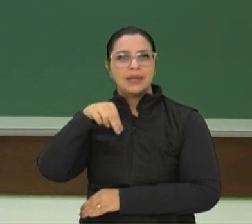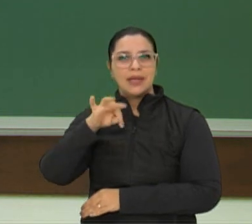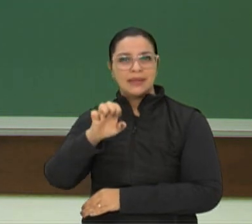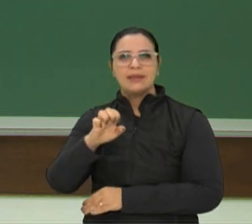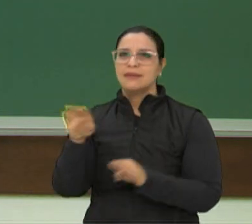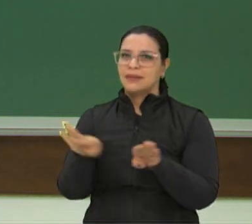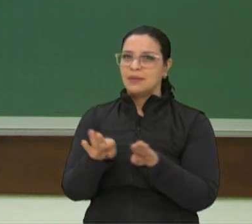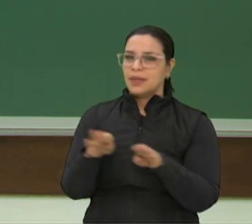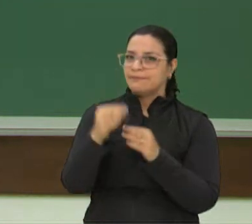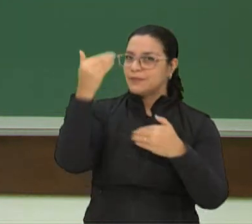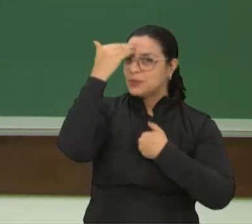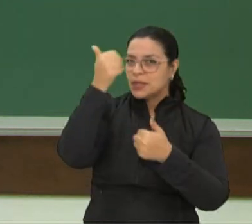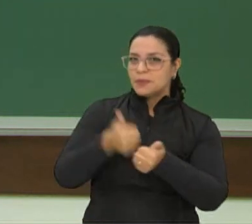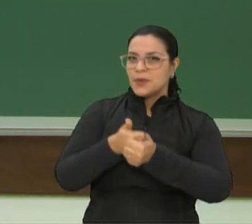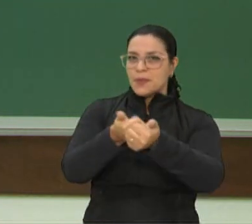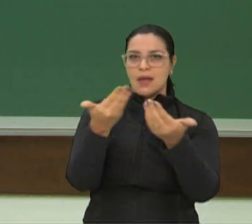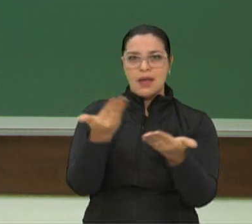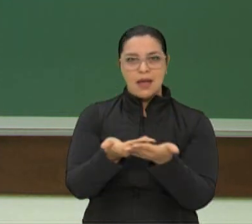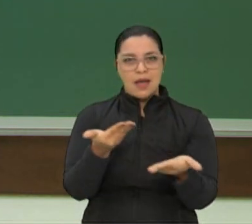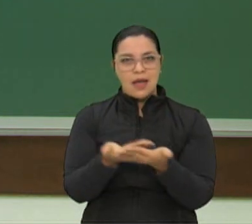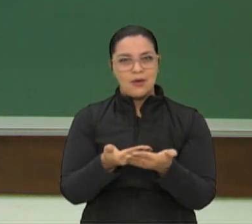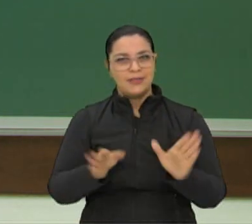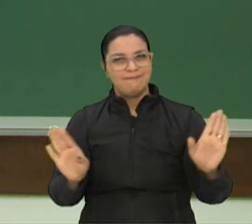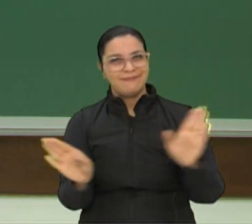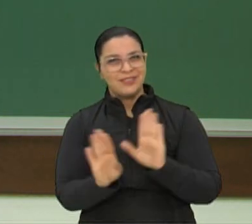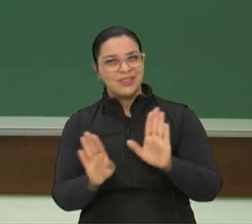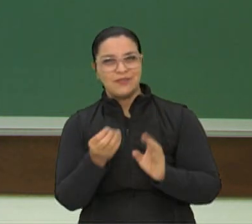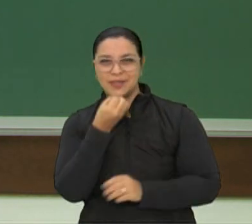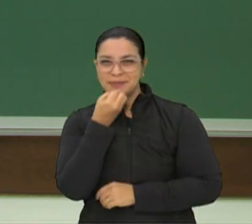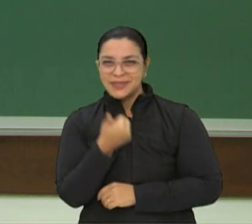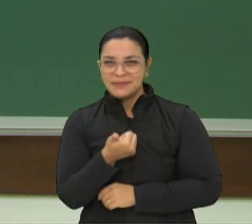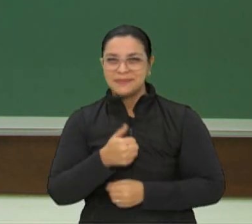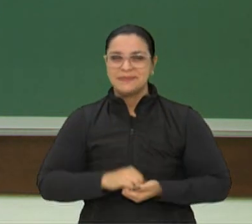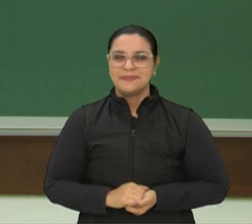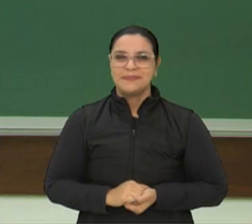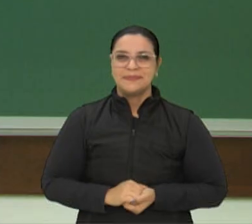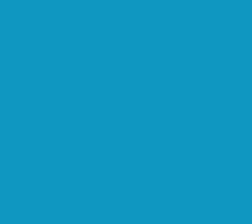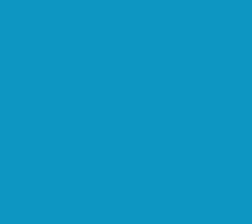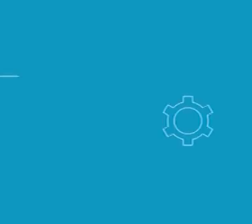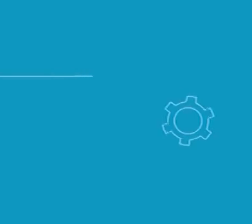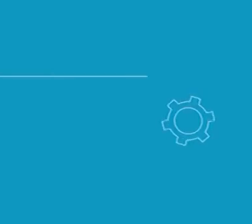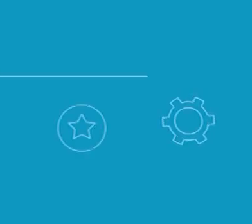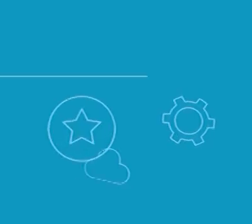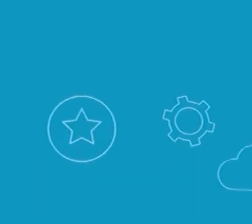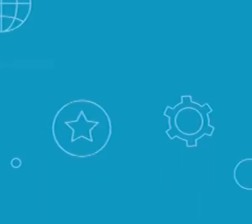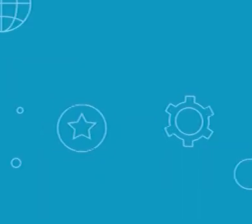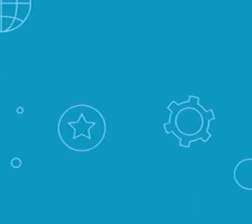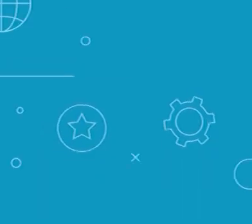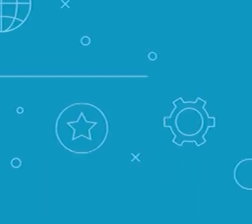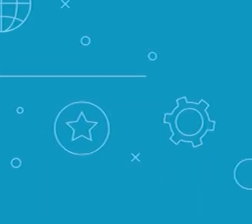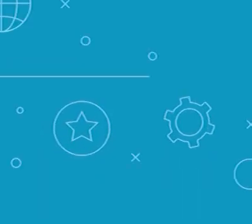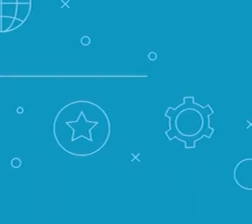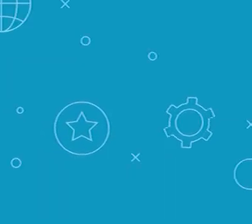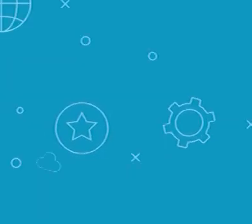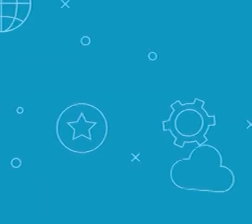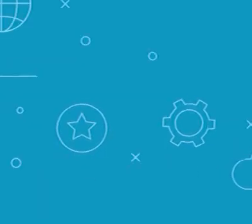Então, muito obrigado por terem acompanhado a aula até aqui e fiquem bem.